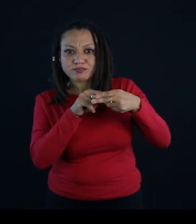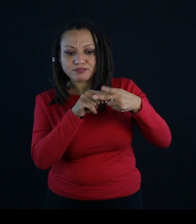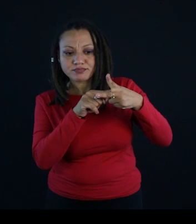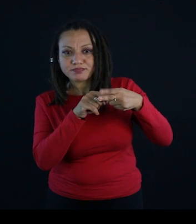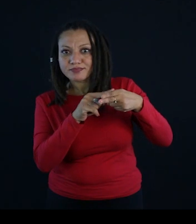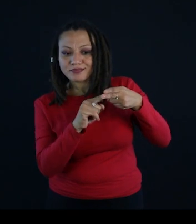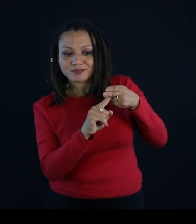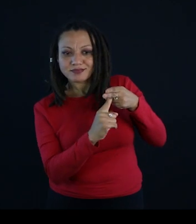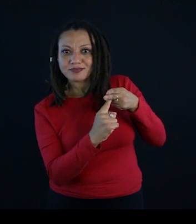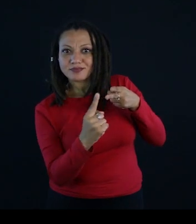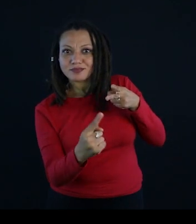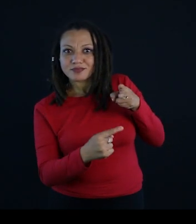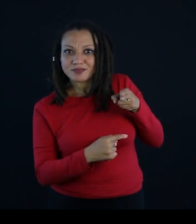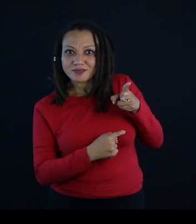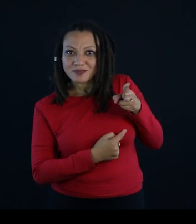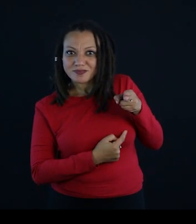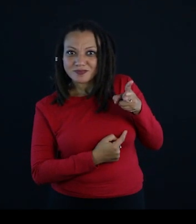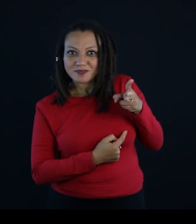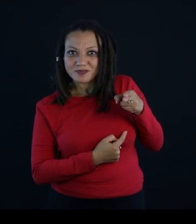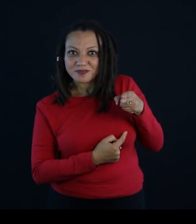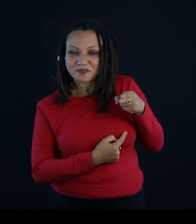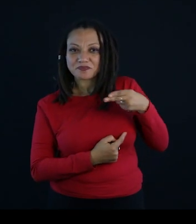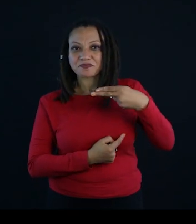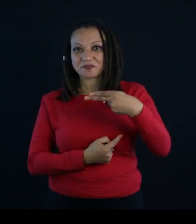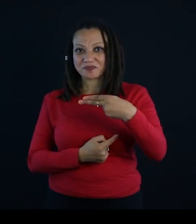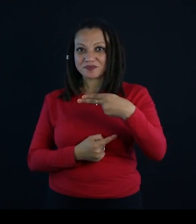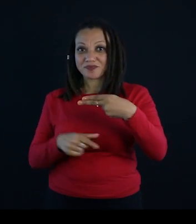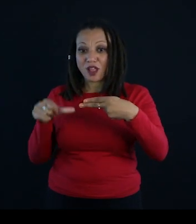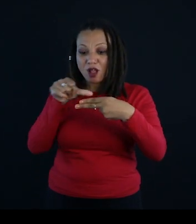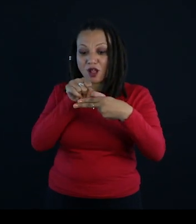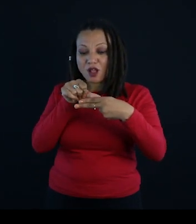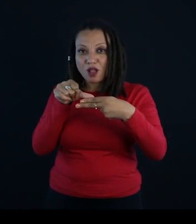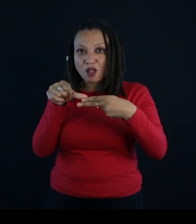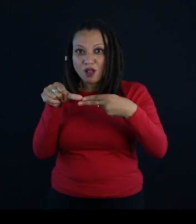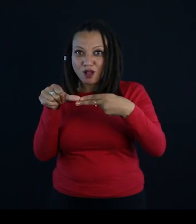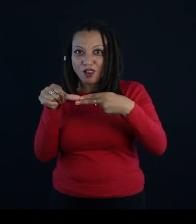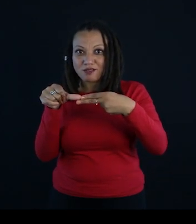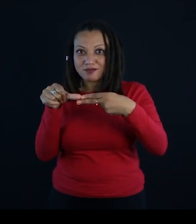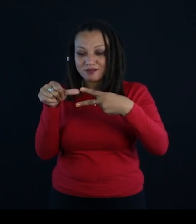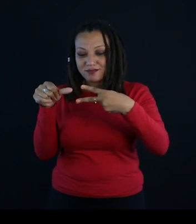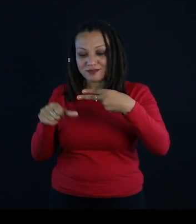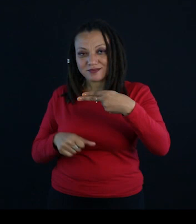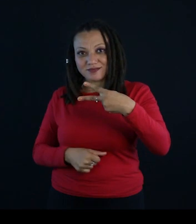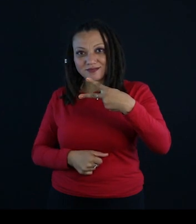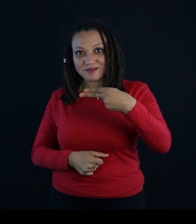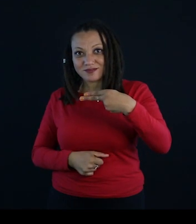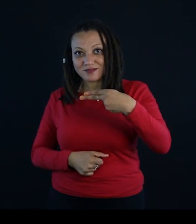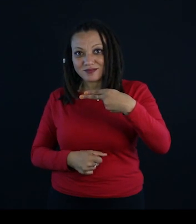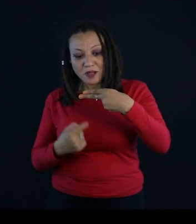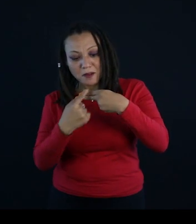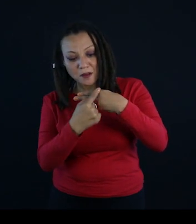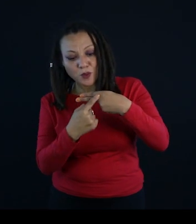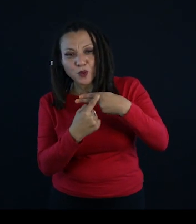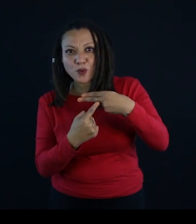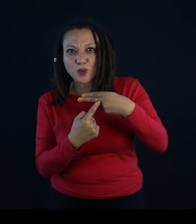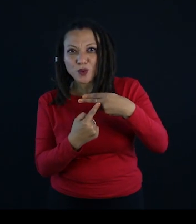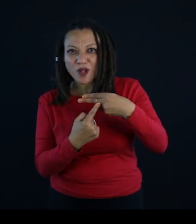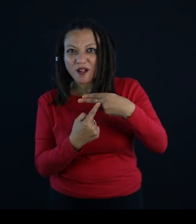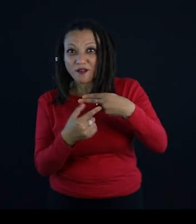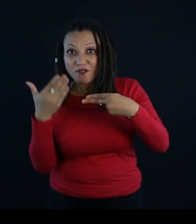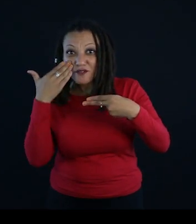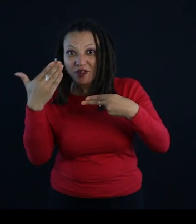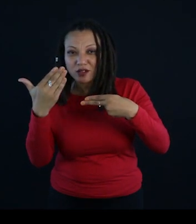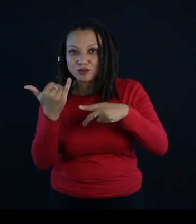que a gente faz? Coloca a cola aqui bem na parte de cima, da molinha pra frente,